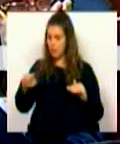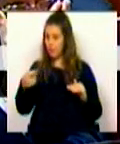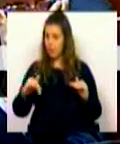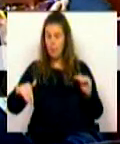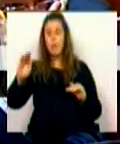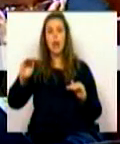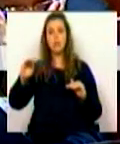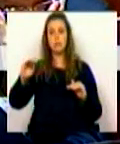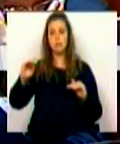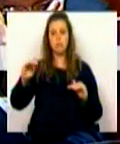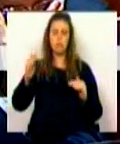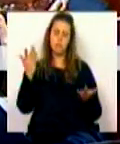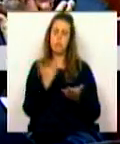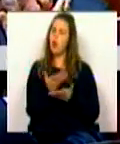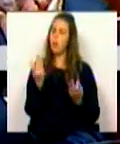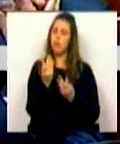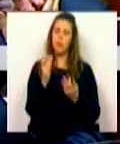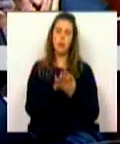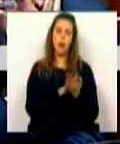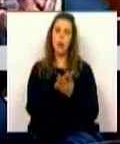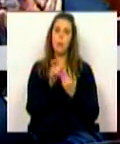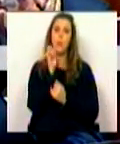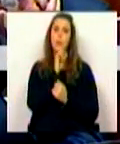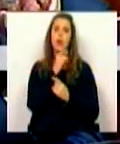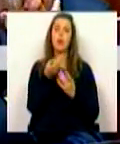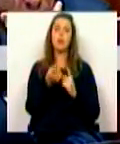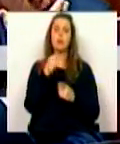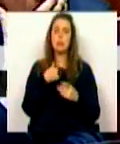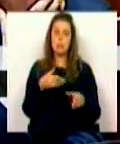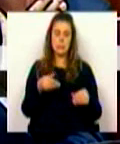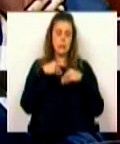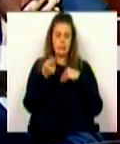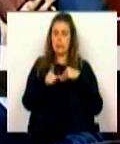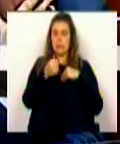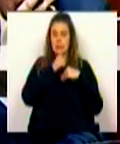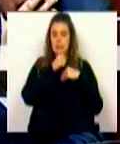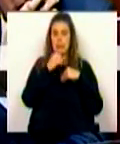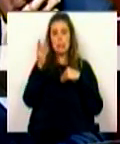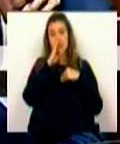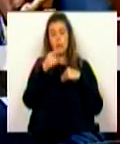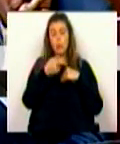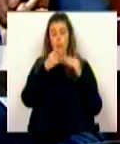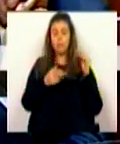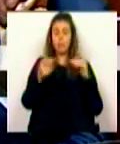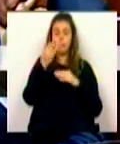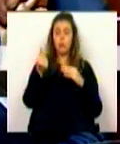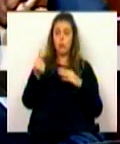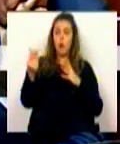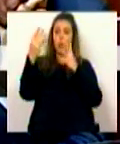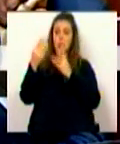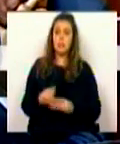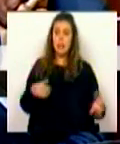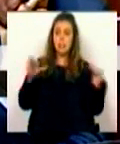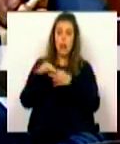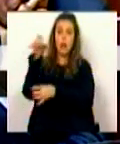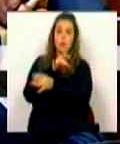recursos, só podemos, no fundo, manter aquilo que não aceitamos sacrificar se aumentarmos os recursos da União